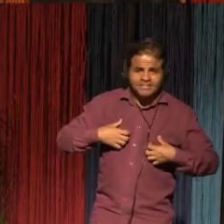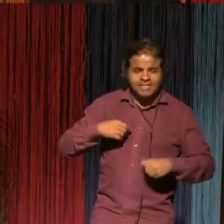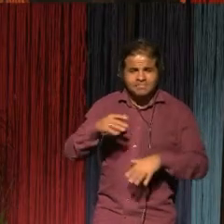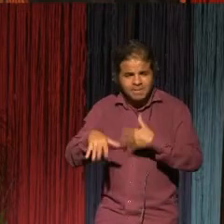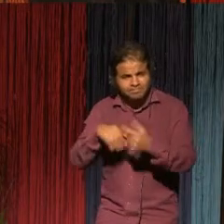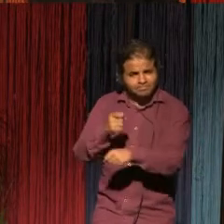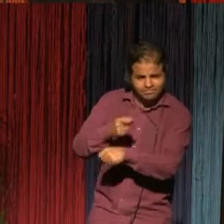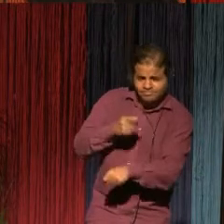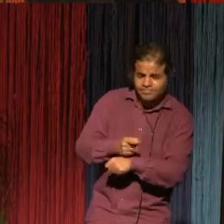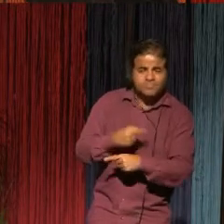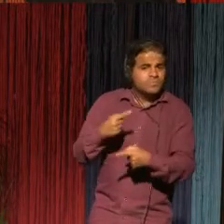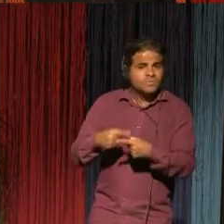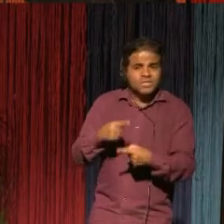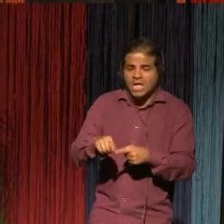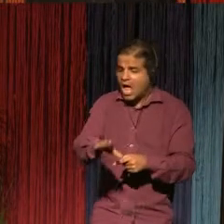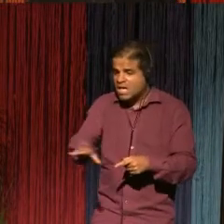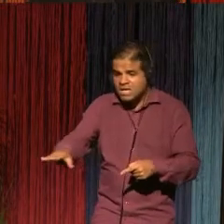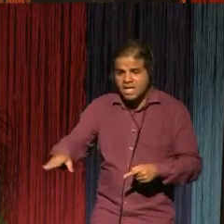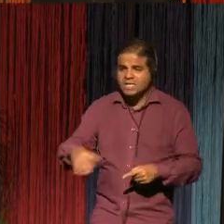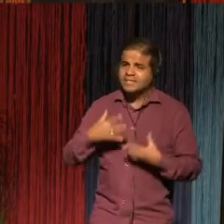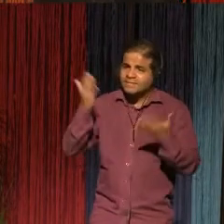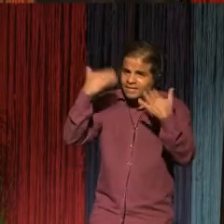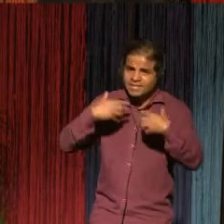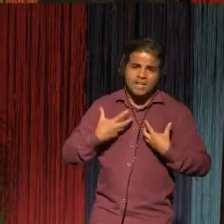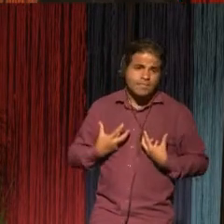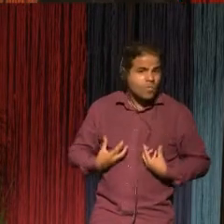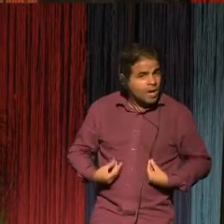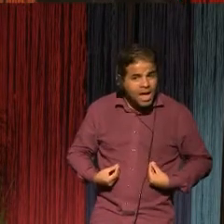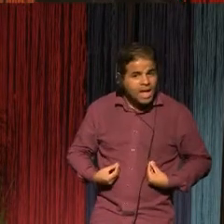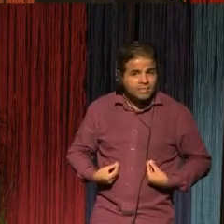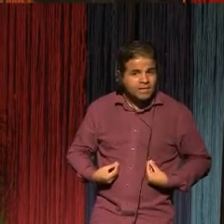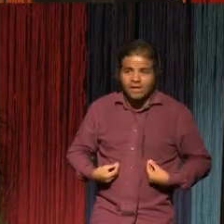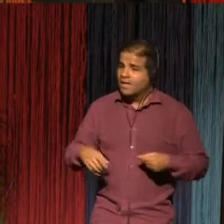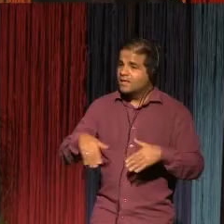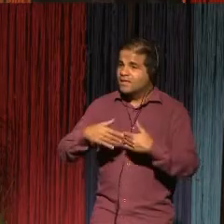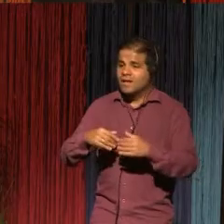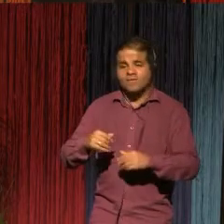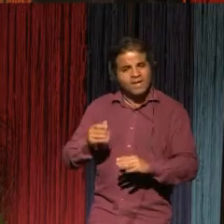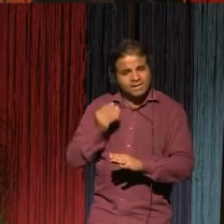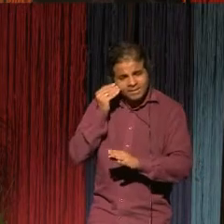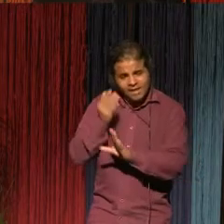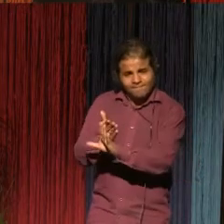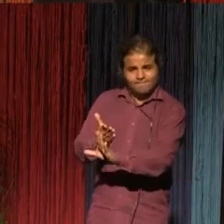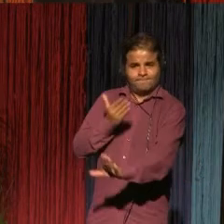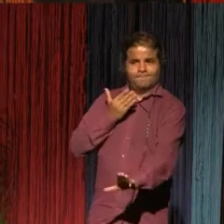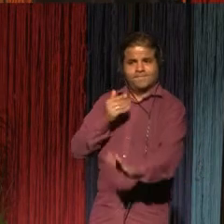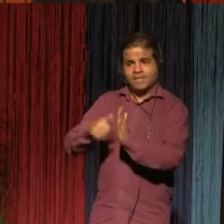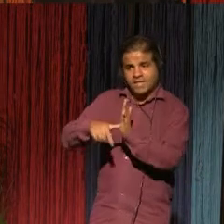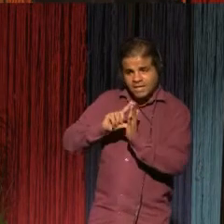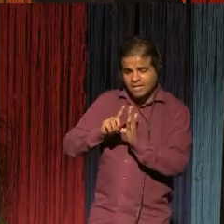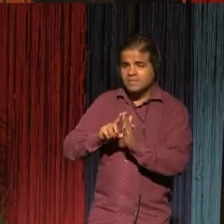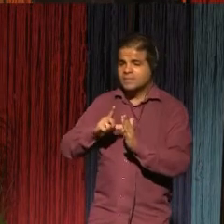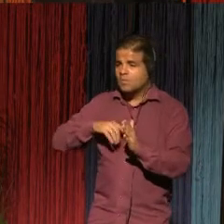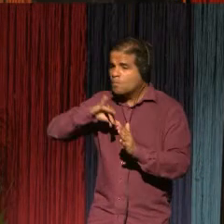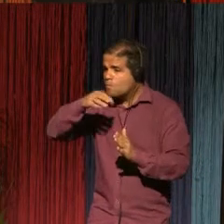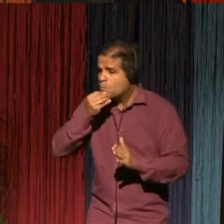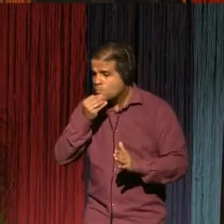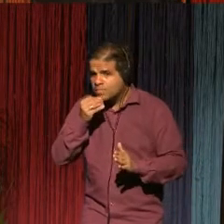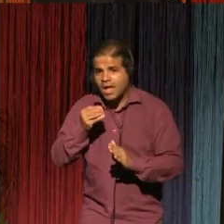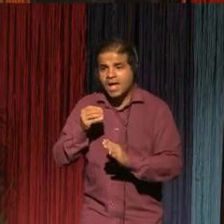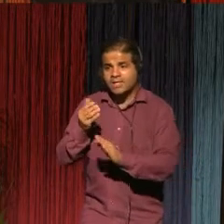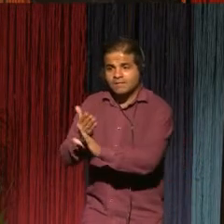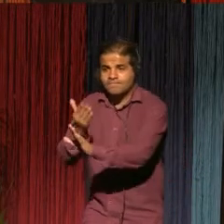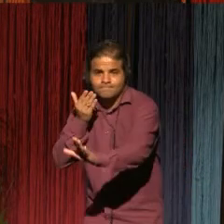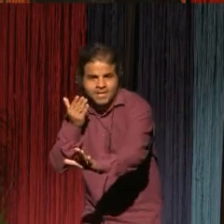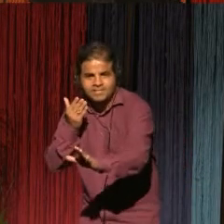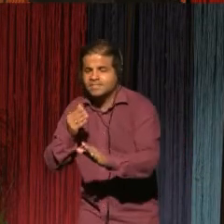assim porque a criança está muito magoada e vai tentar te afastar antes de você ter a oportunidade de